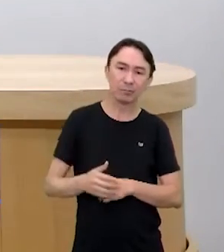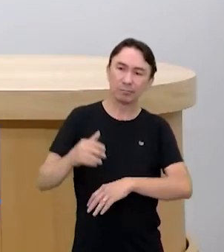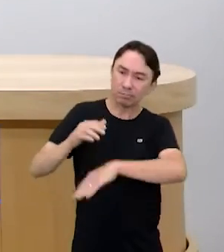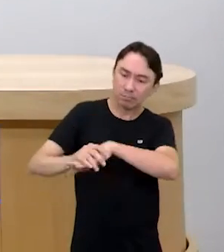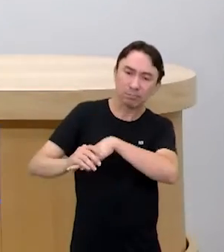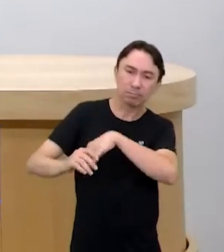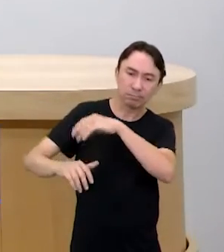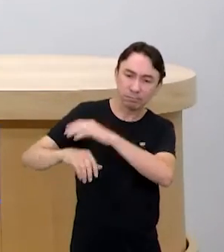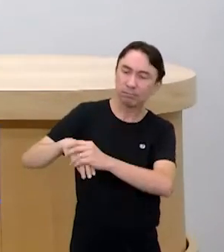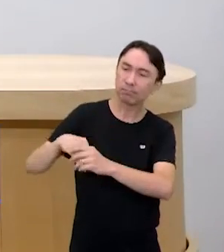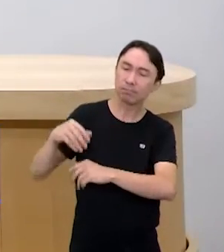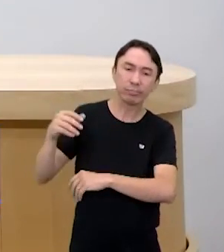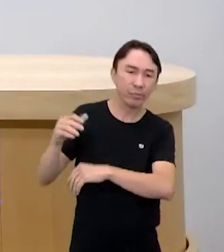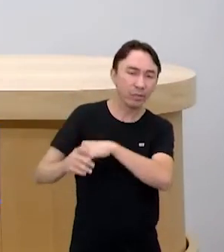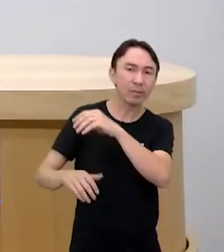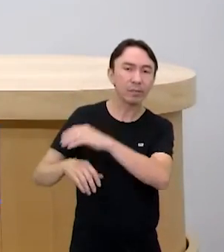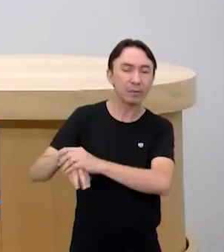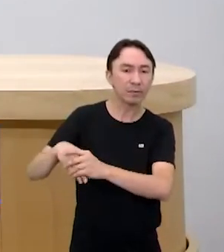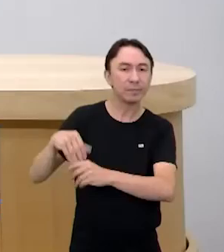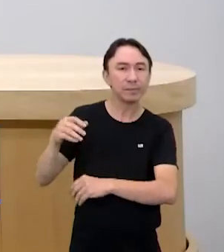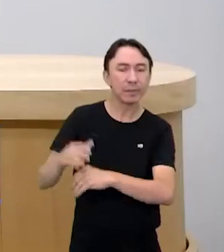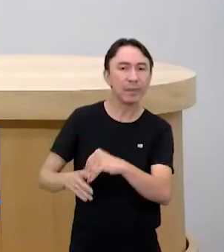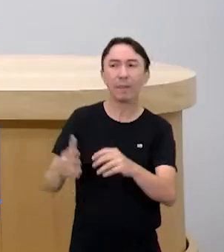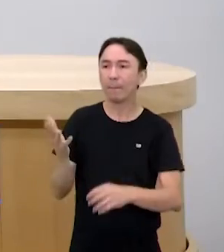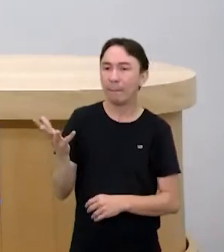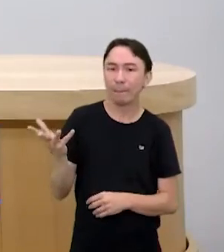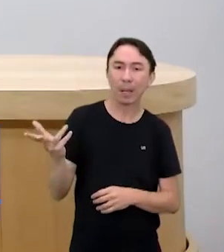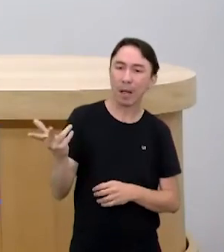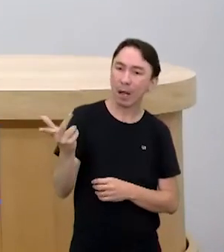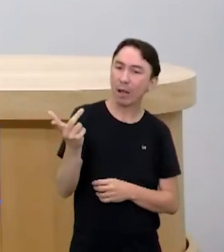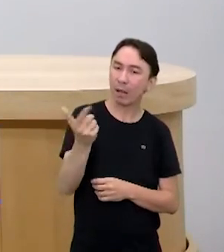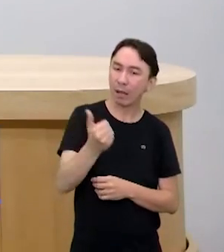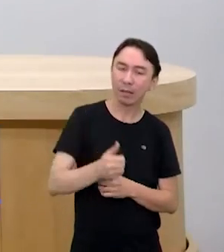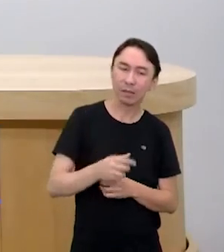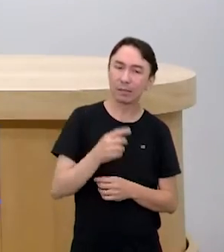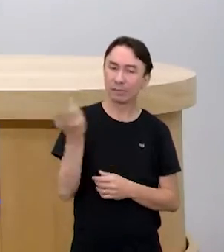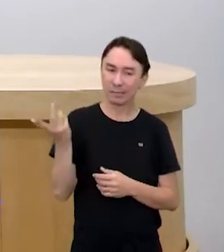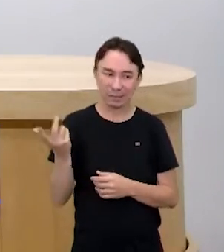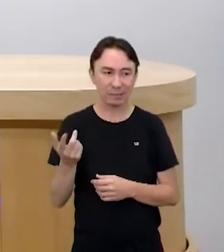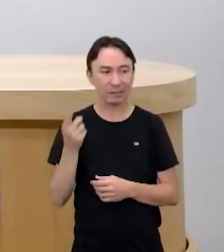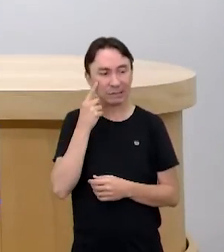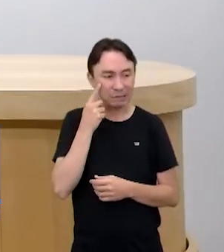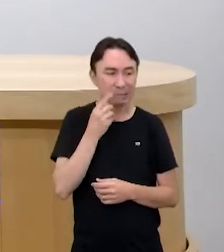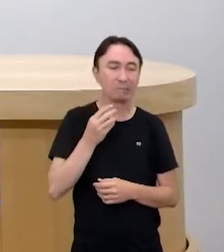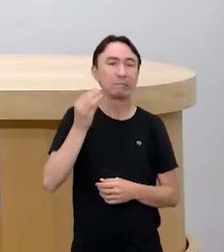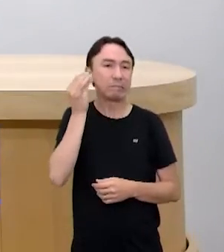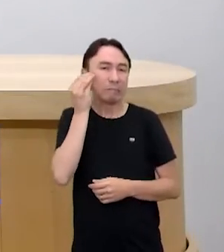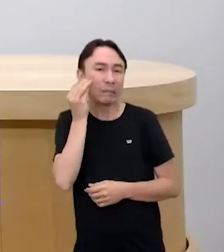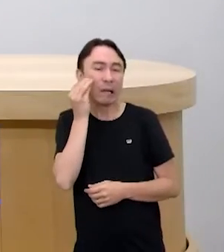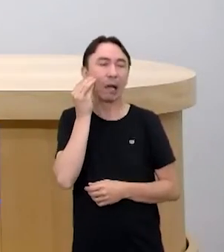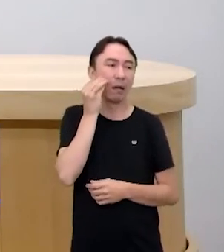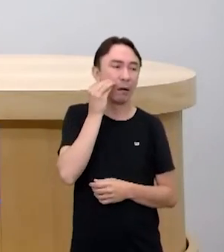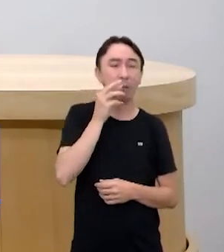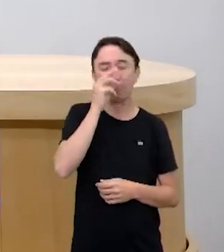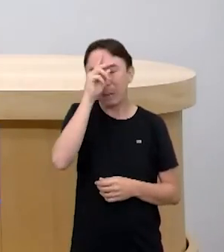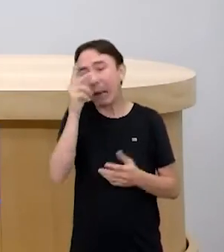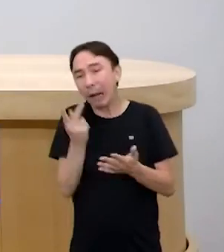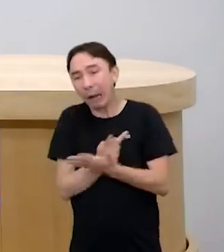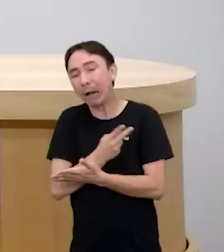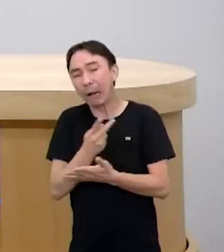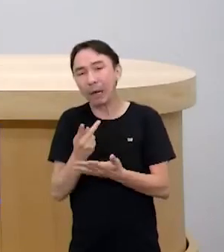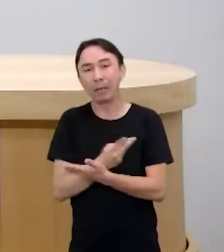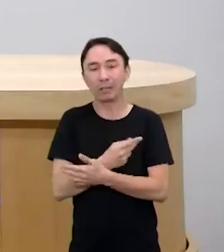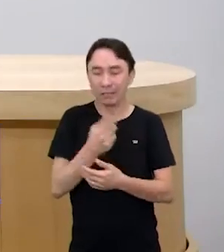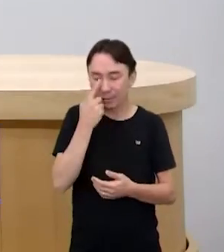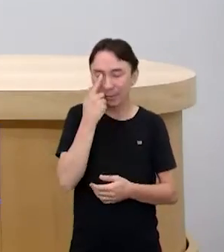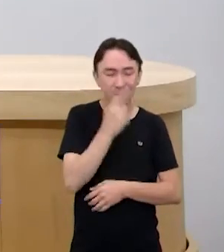teste, ela vai muito de processo, ela vai muito da tentativa e erro do artista, não é algo assim... Oh, e o